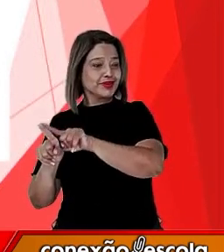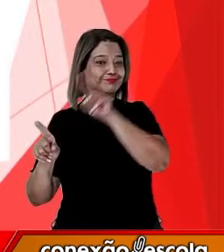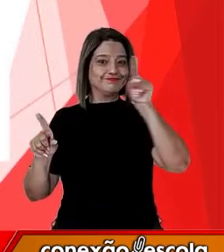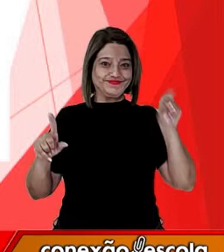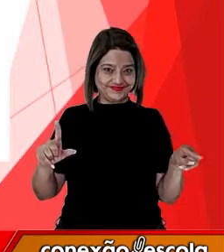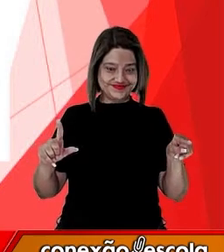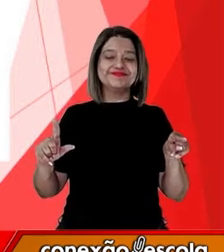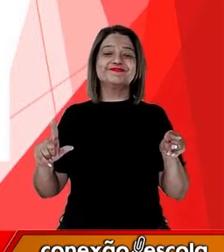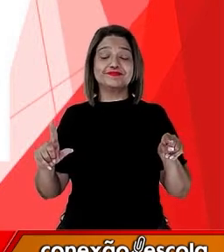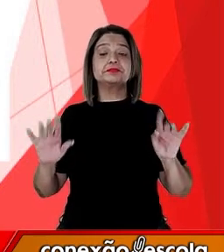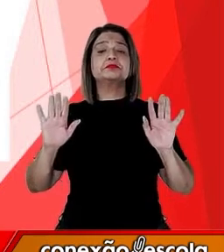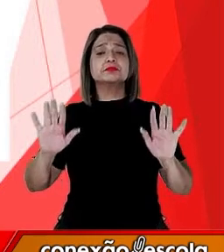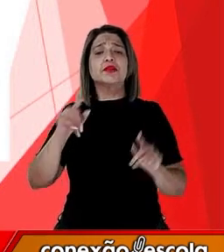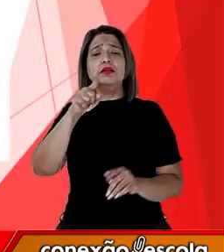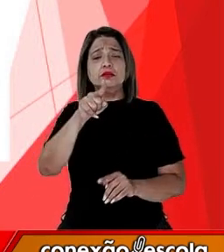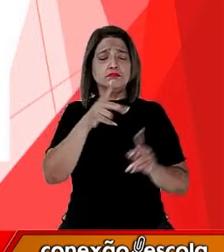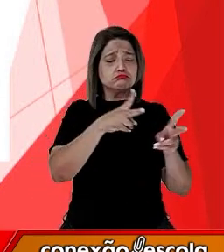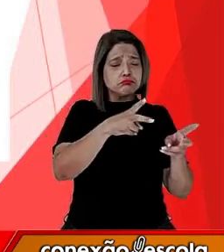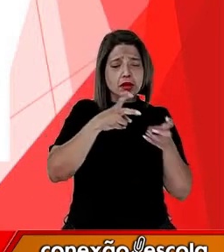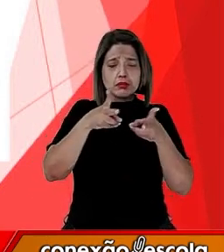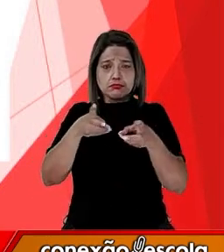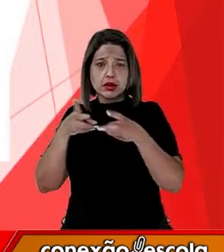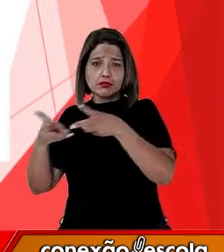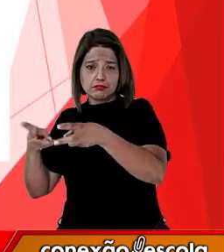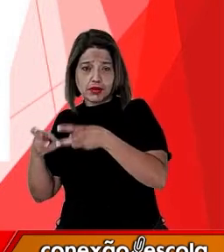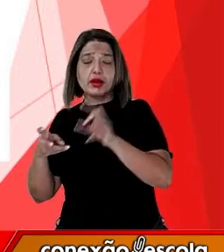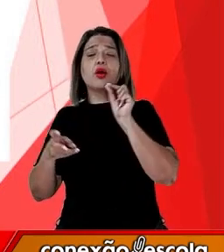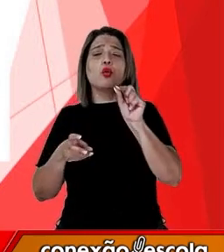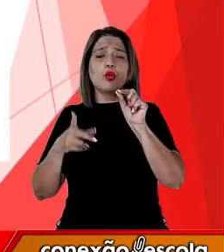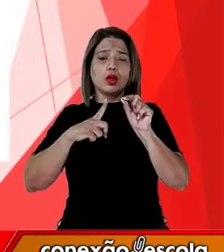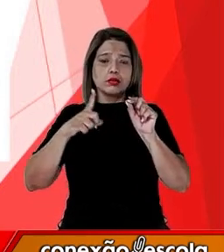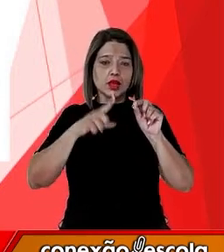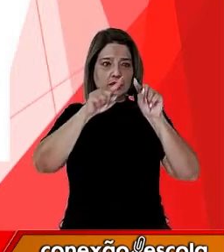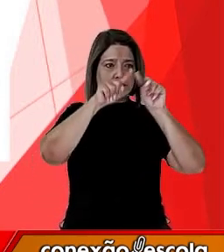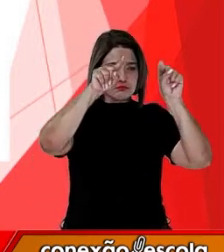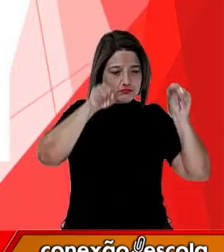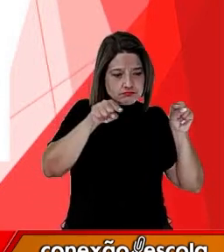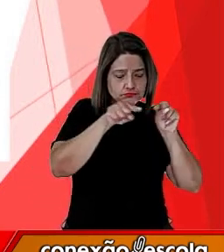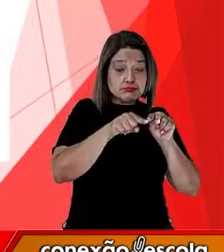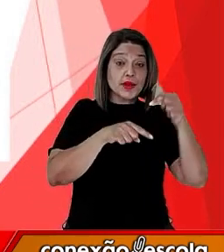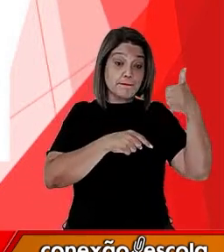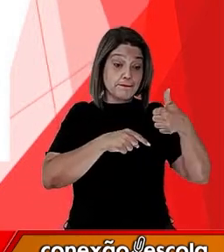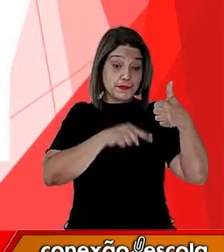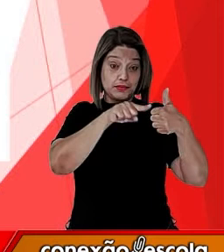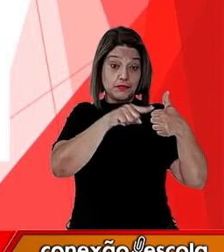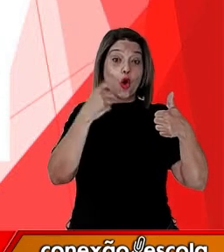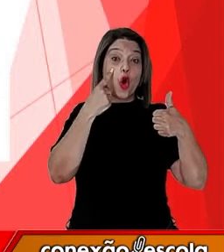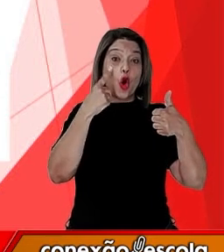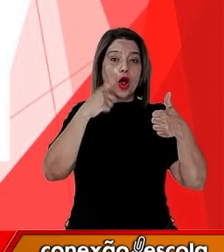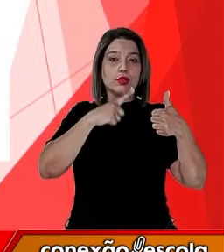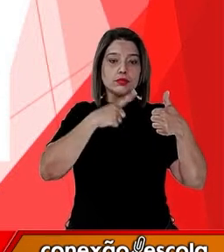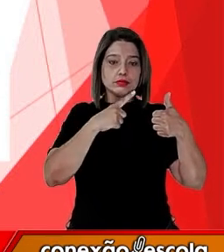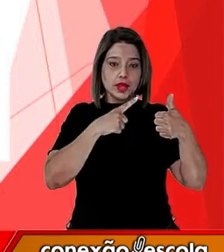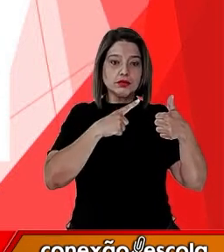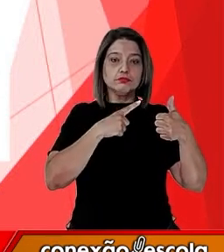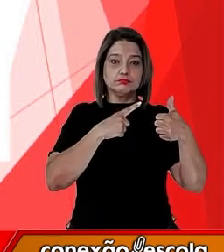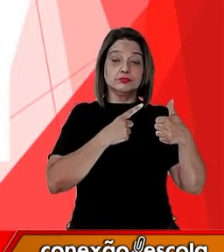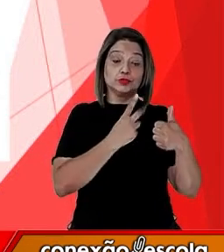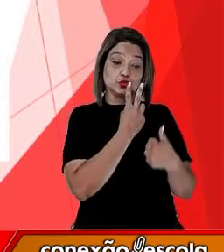original. Se você observar aqui o comprimento dos lados, aqui na base dessa primeira figura, eu tenho